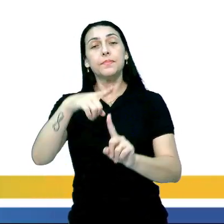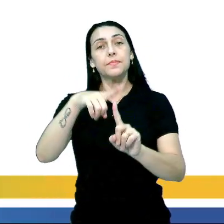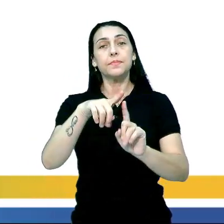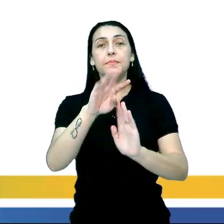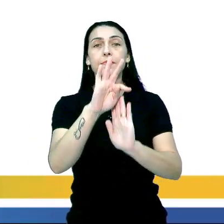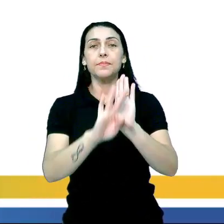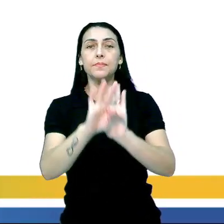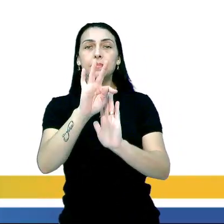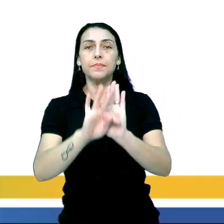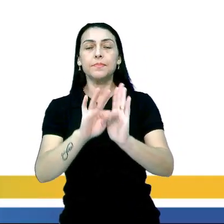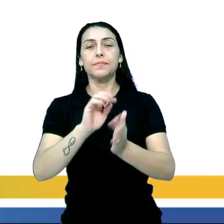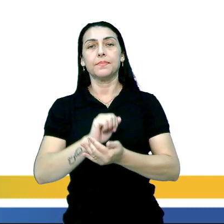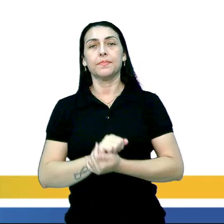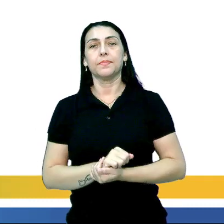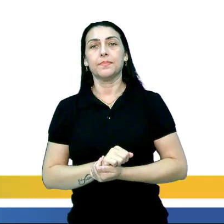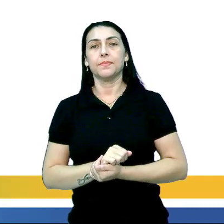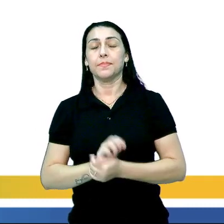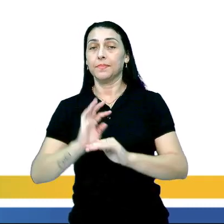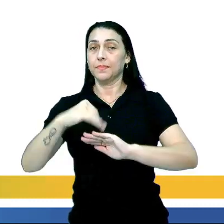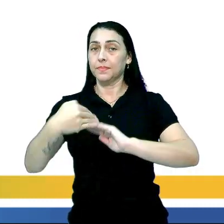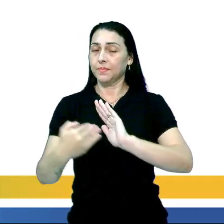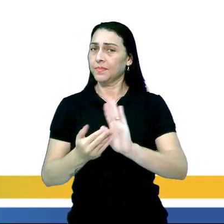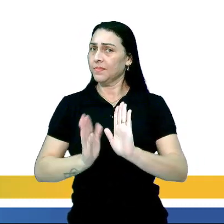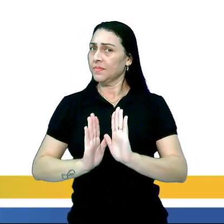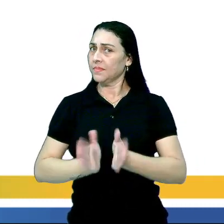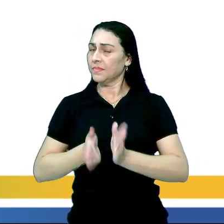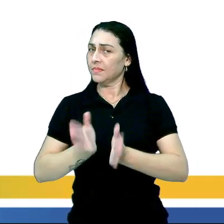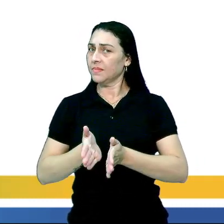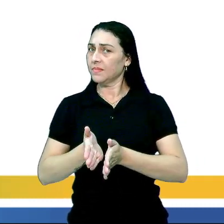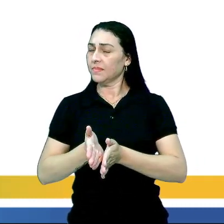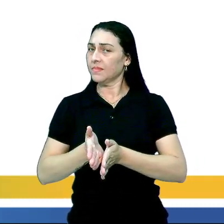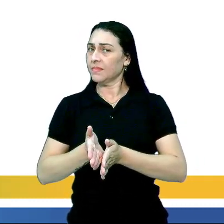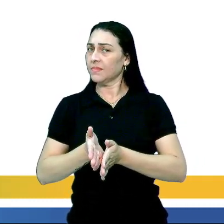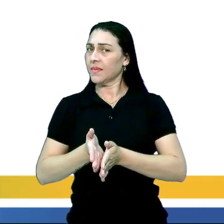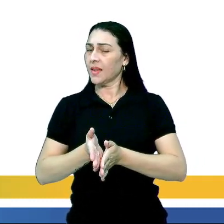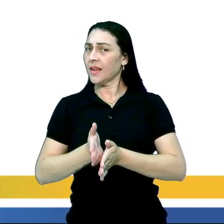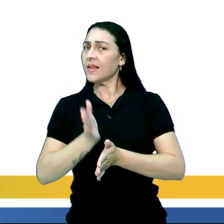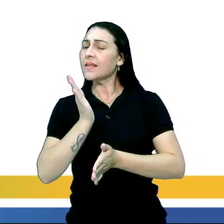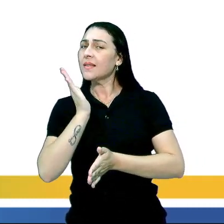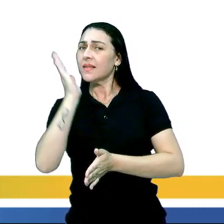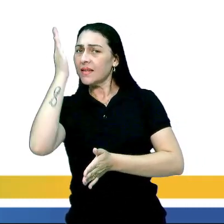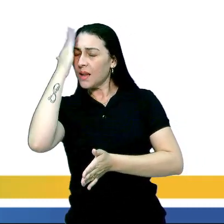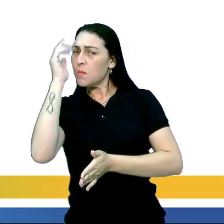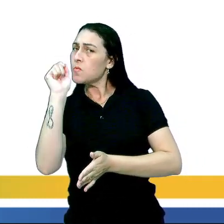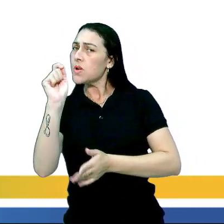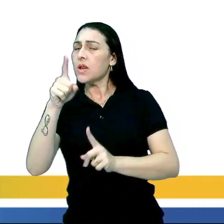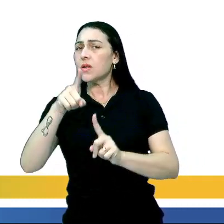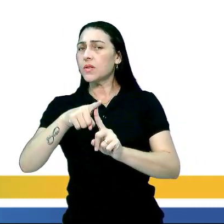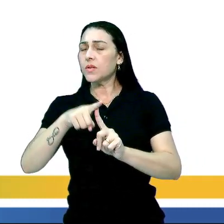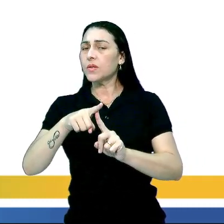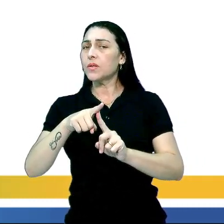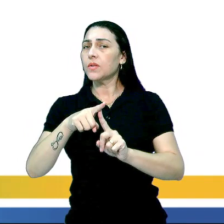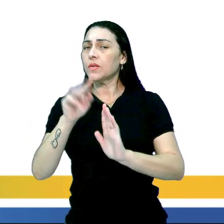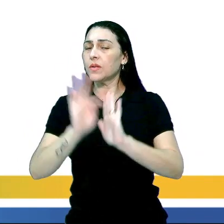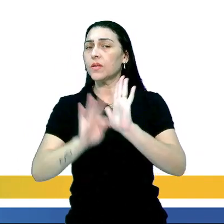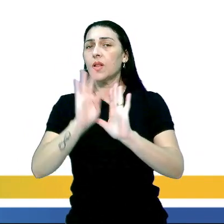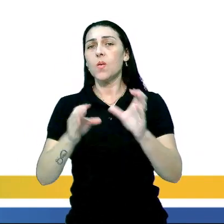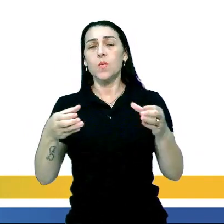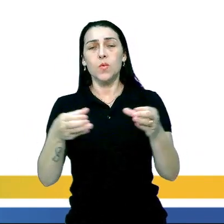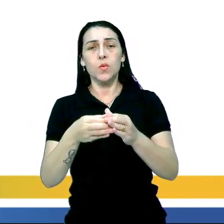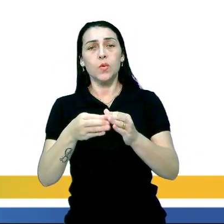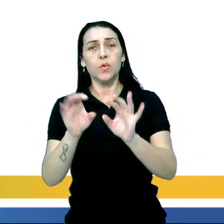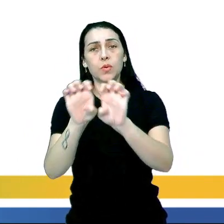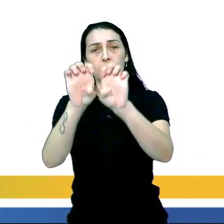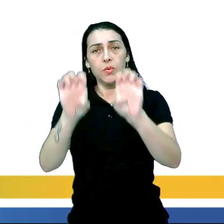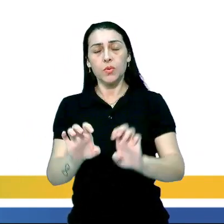Tipos textuais. Todos já ouviram falar em tipos textuais, que é um conjunto de estruturas de um